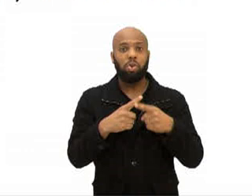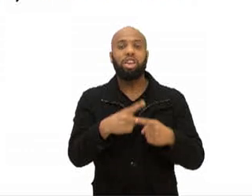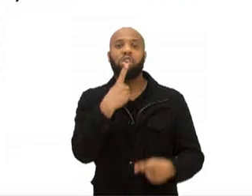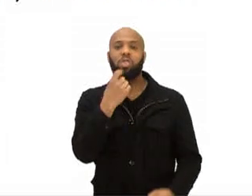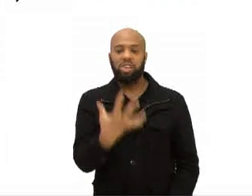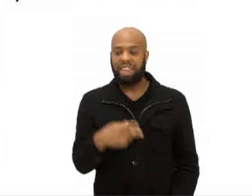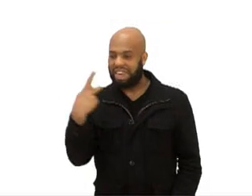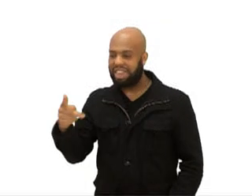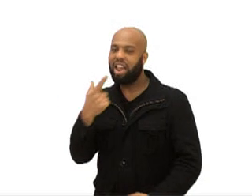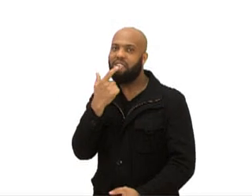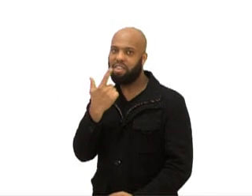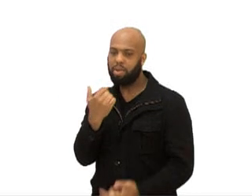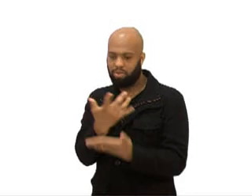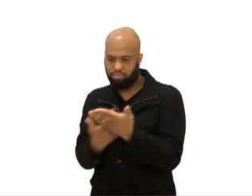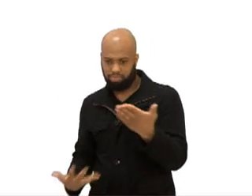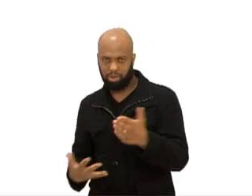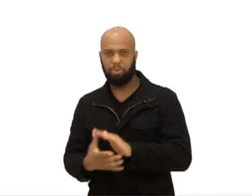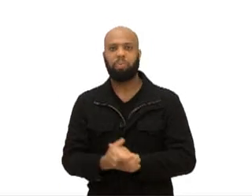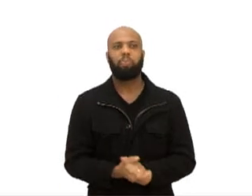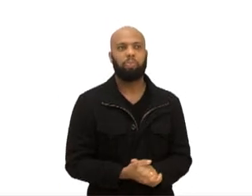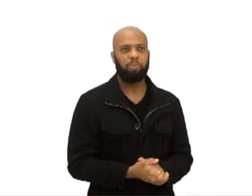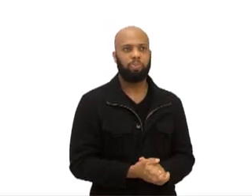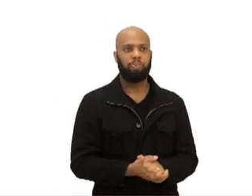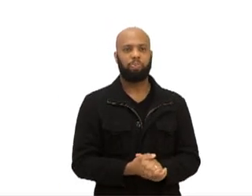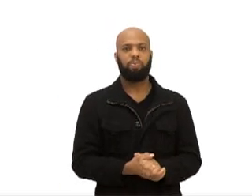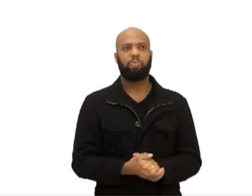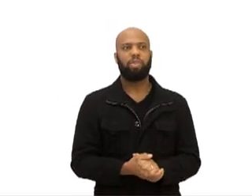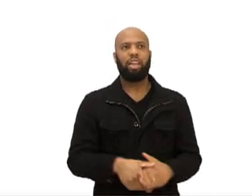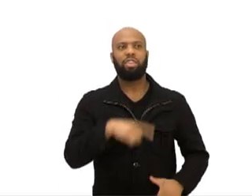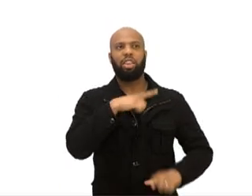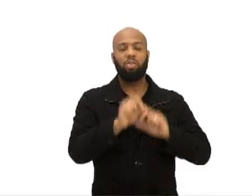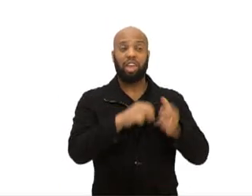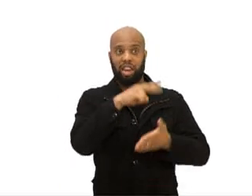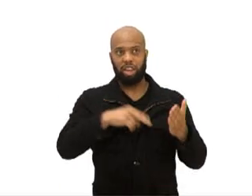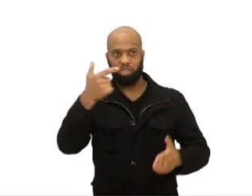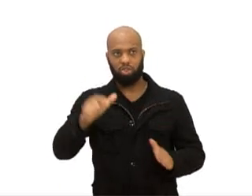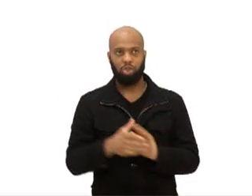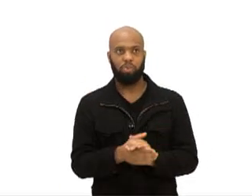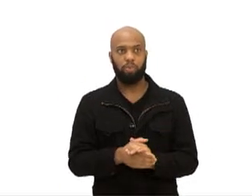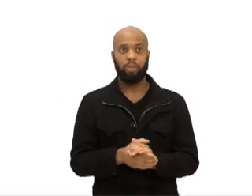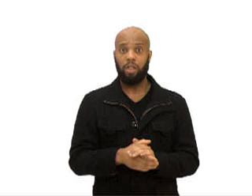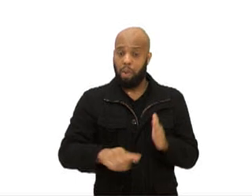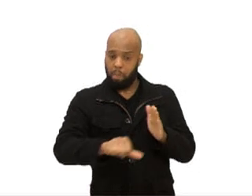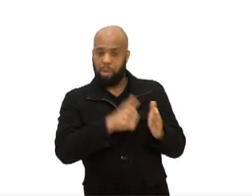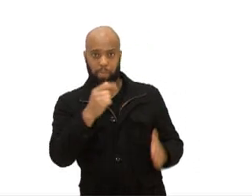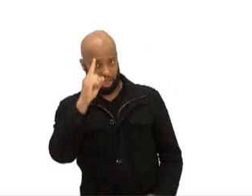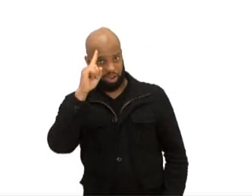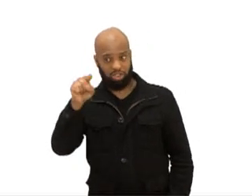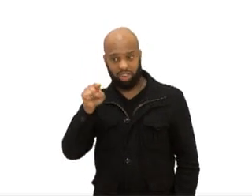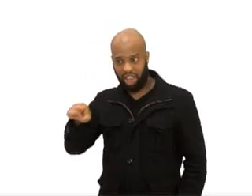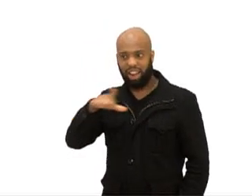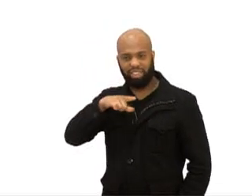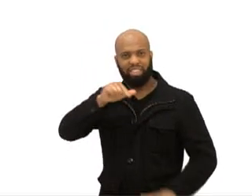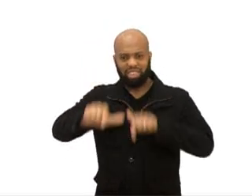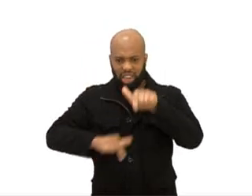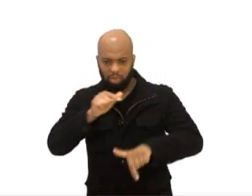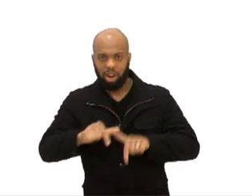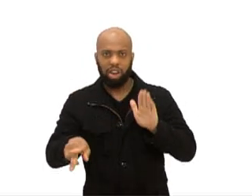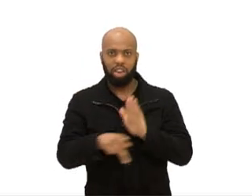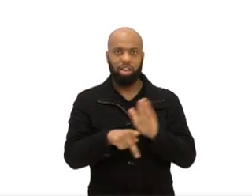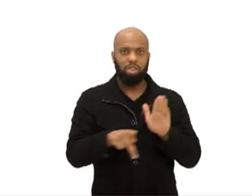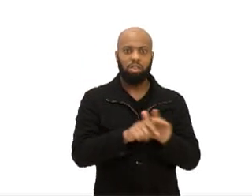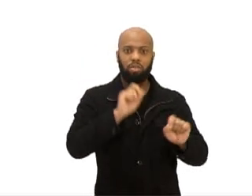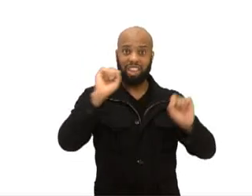é vermelho. Temos ali, releia, e logo no primeiro dia ela tem de trabalhar na prova